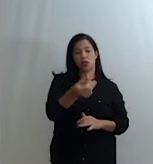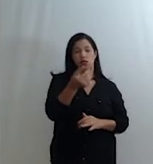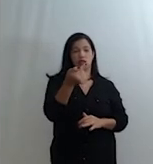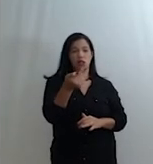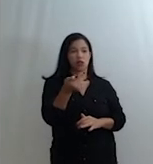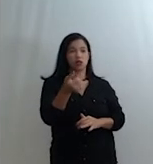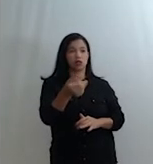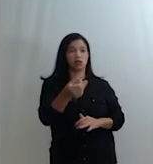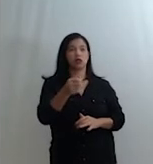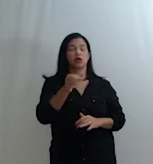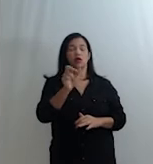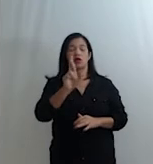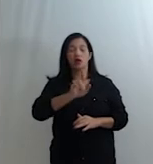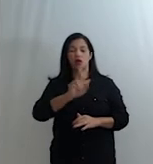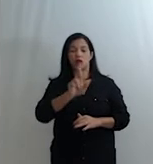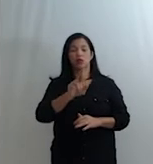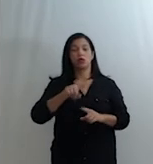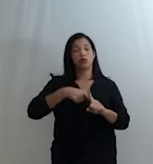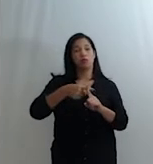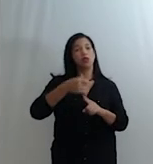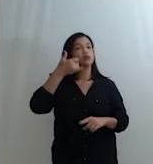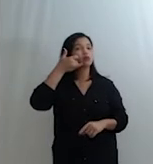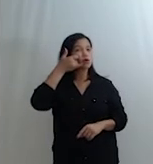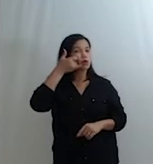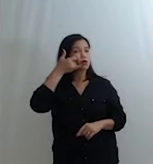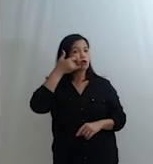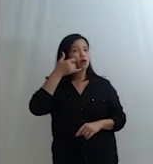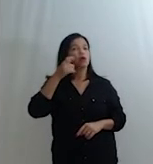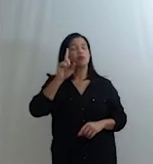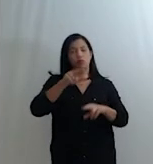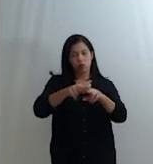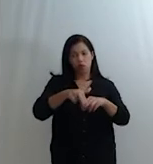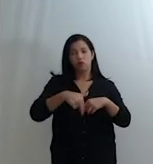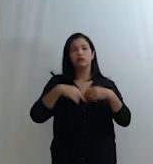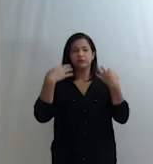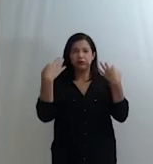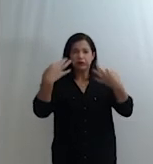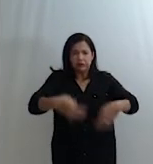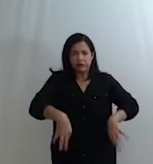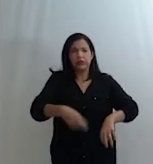habeas corpus com base em indícios concretos de autoria e materialidade do crime,